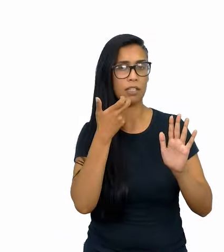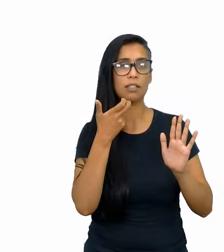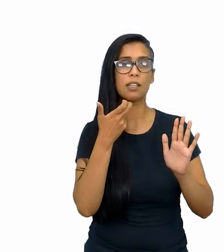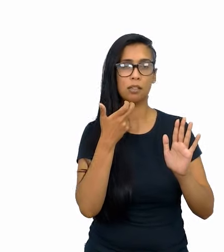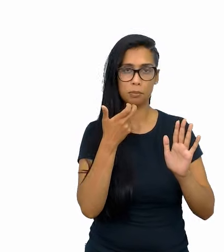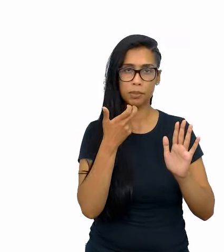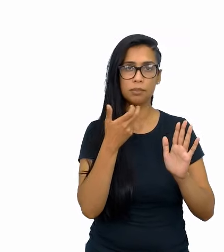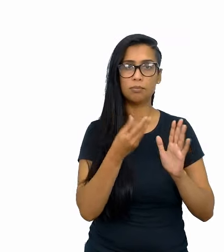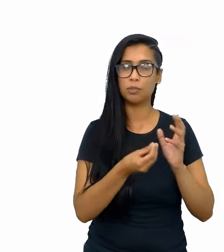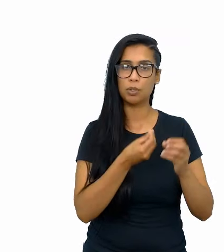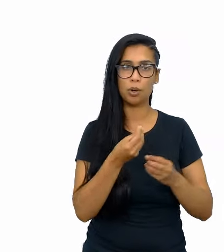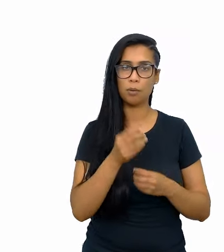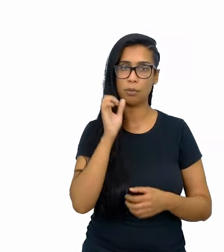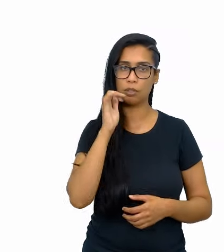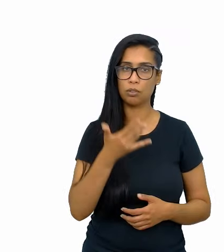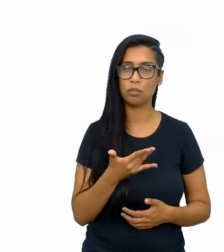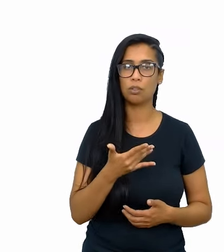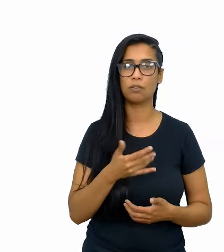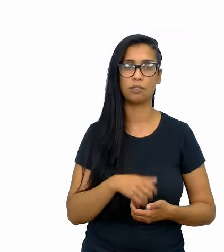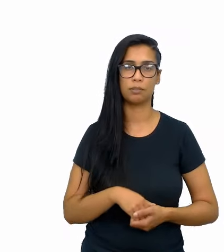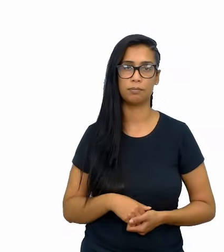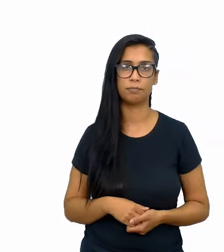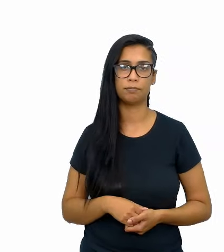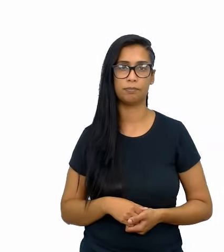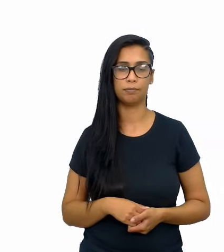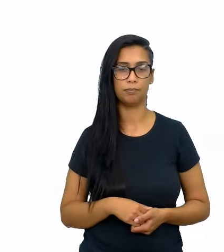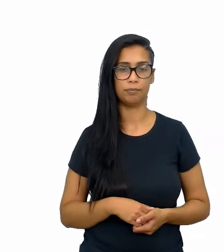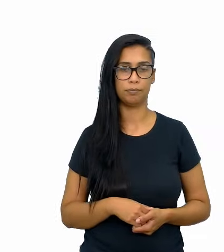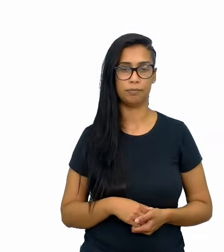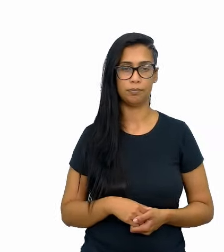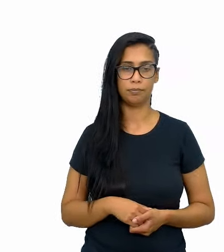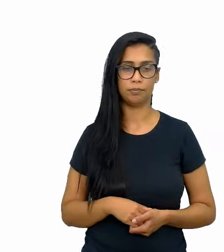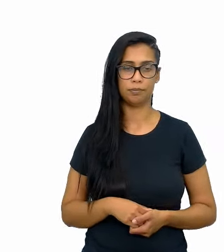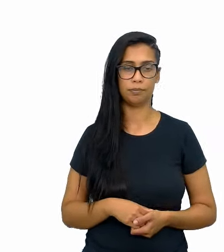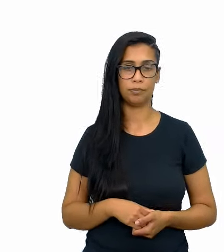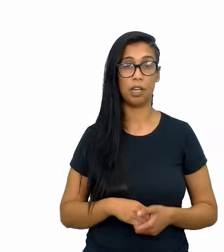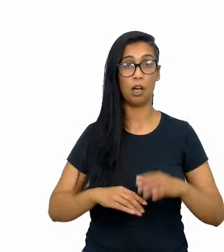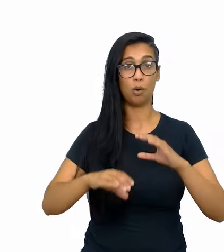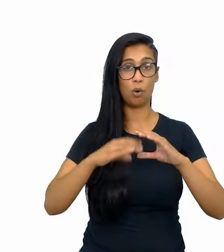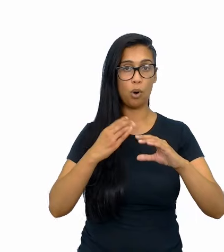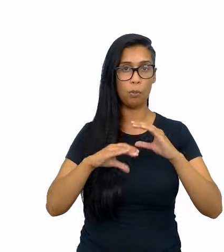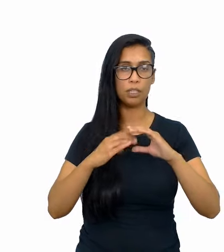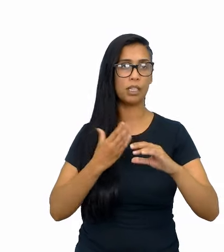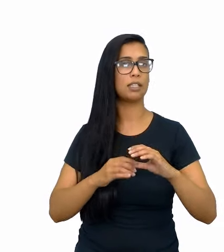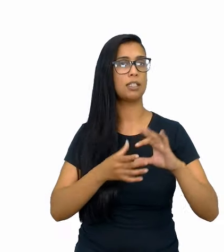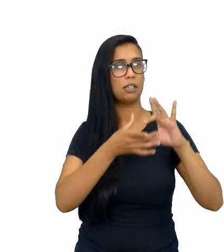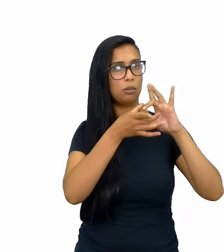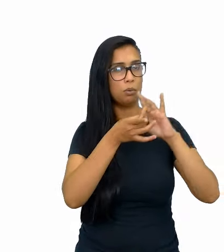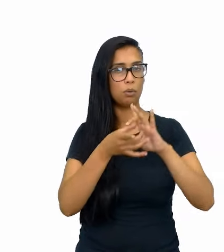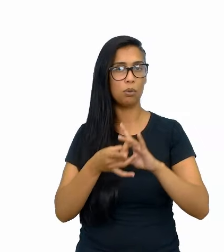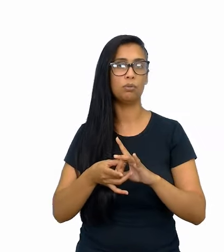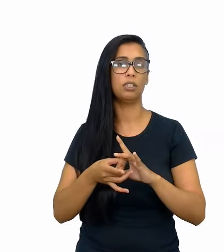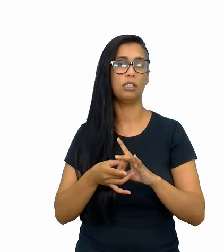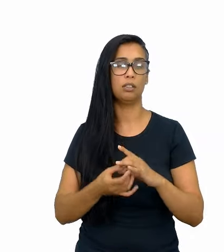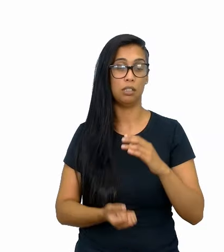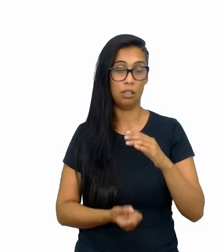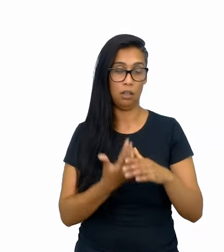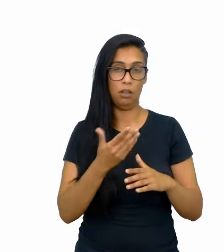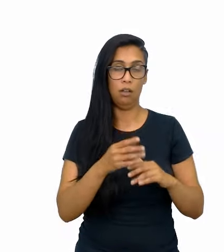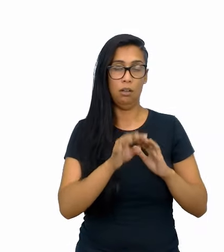em adequar os parâmetros da situação de comunicação, né, ao contexto de produção do texto. Então, eles têm